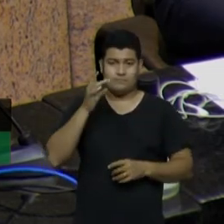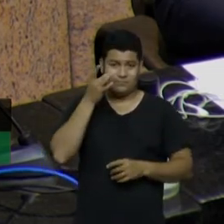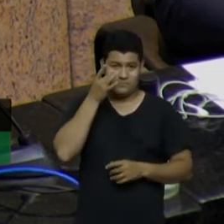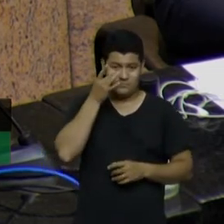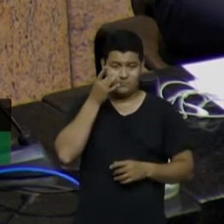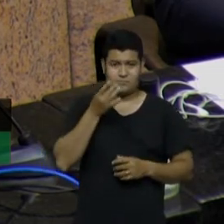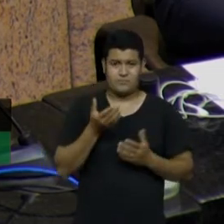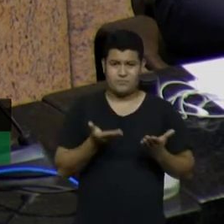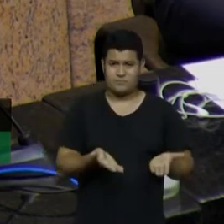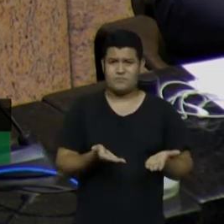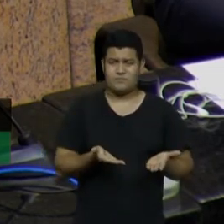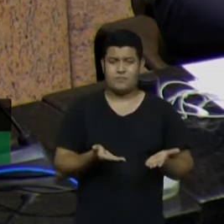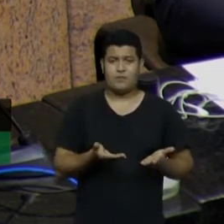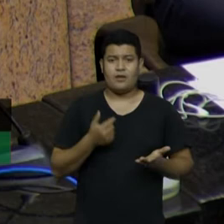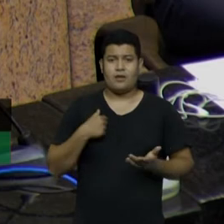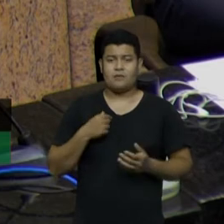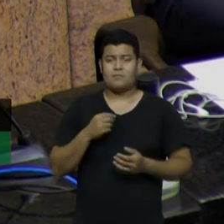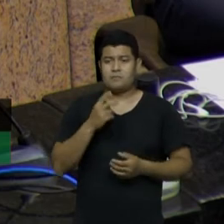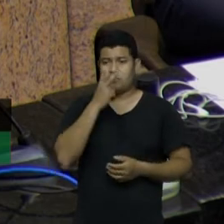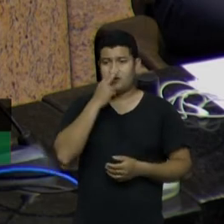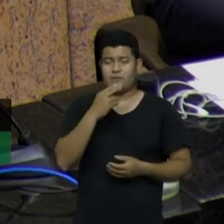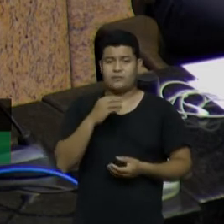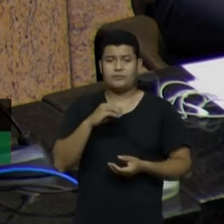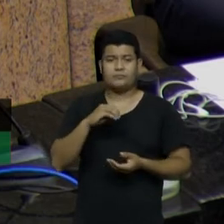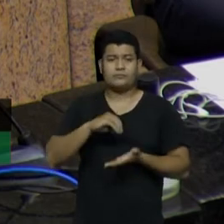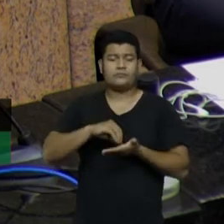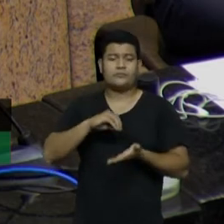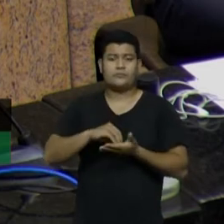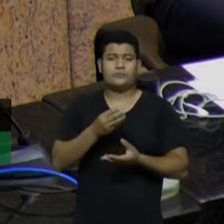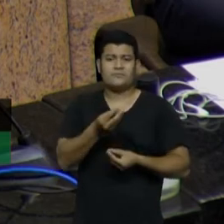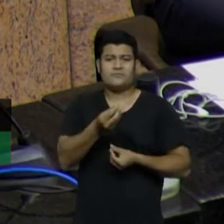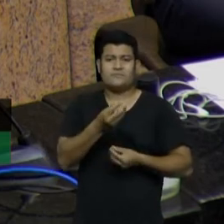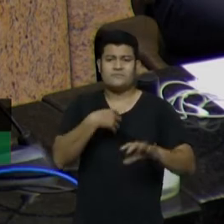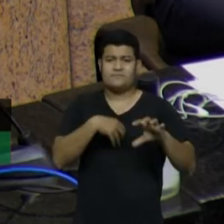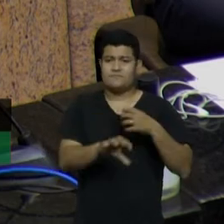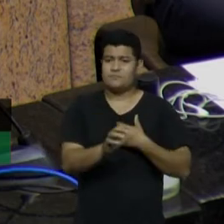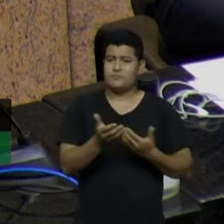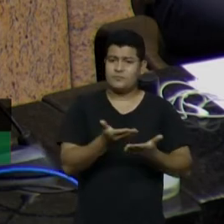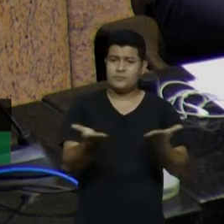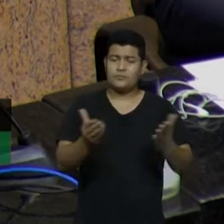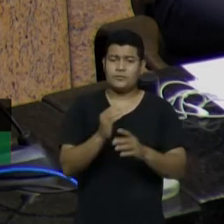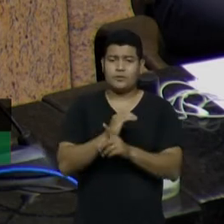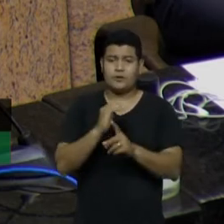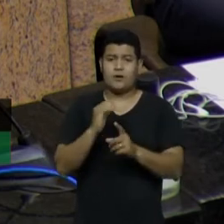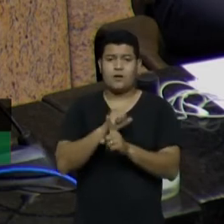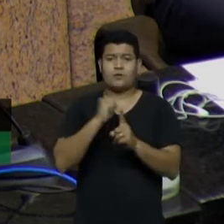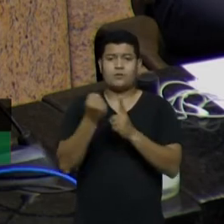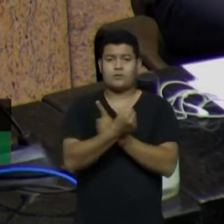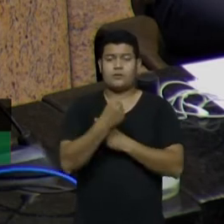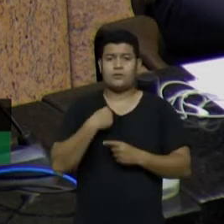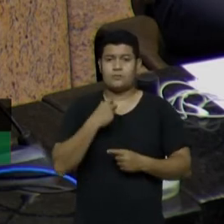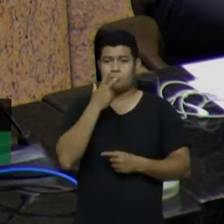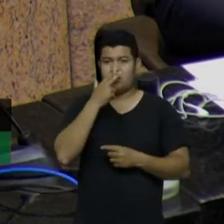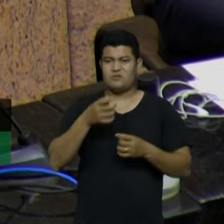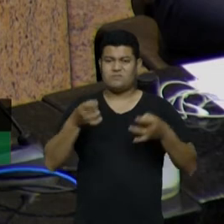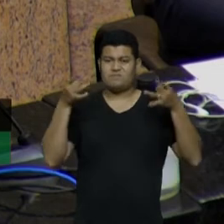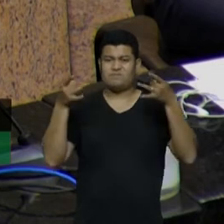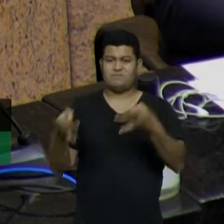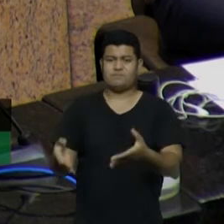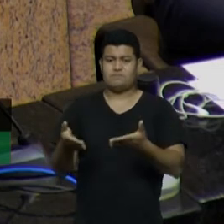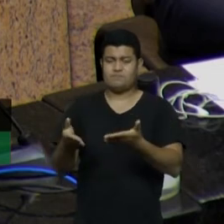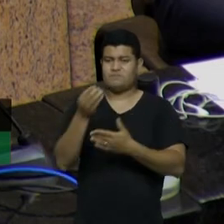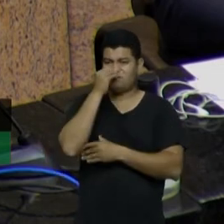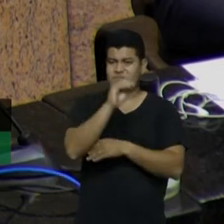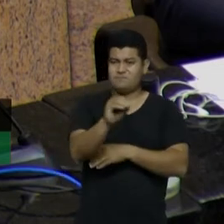a sociedade que paga tudo isso. É um descaso com o pagador de impostos, com o seu José, com a